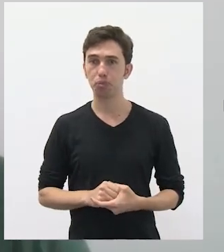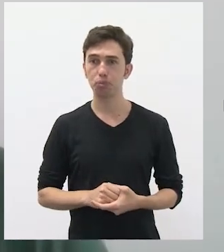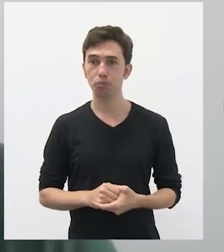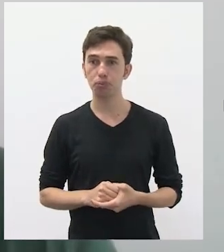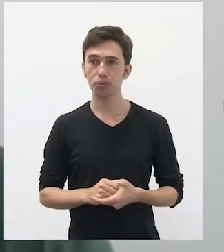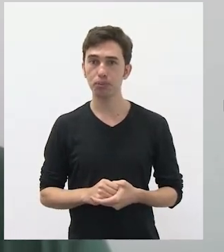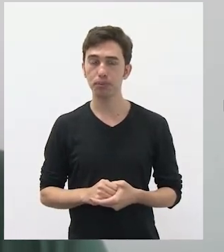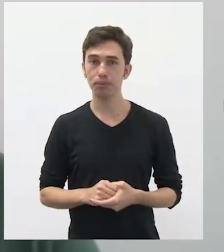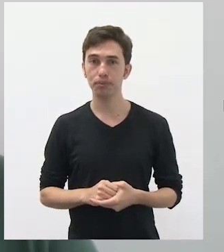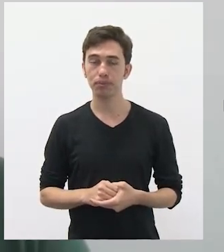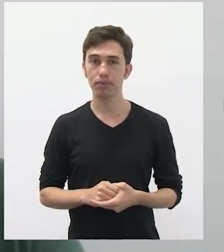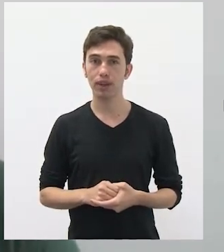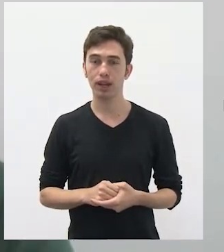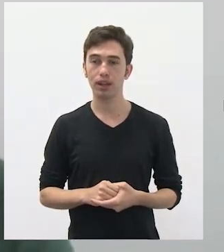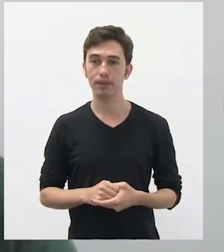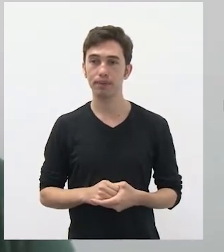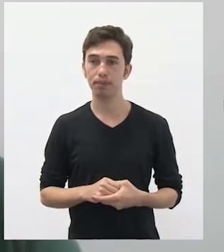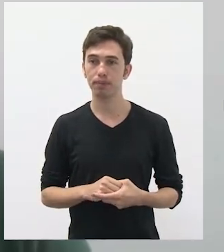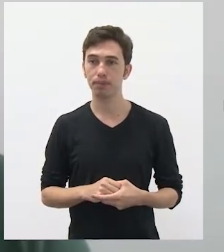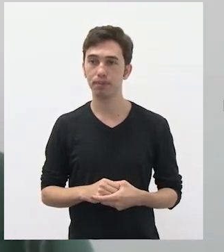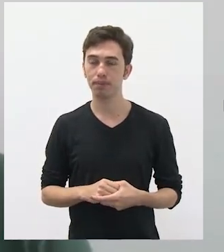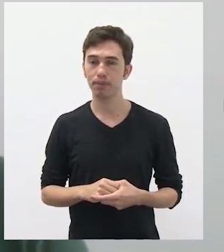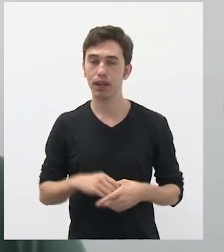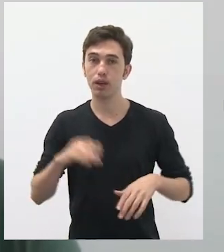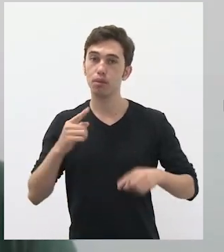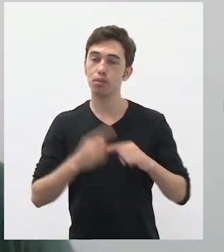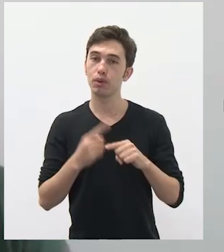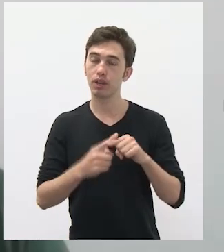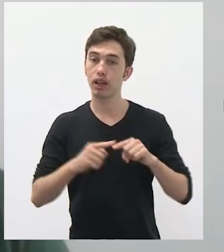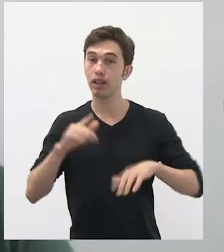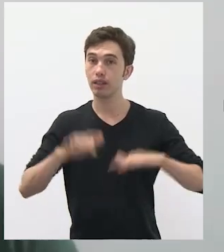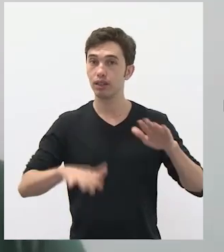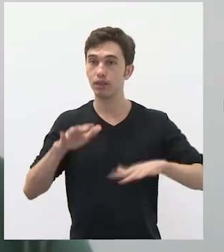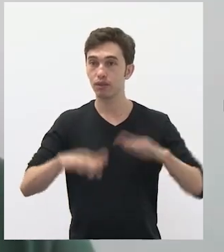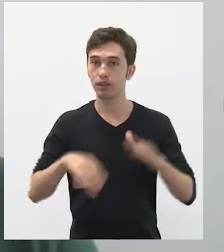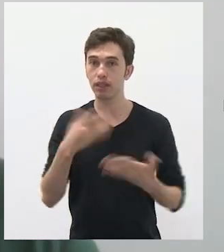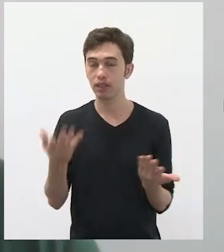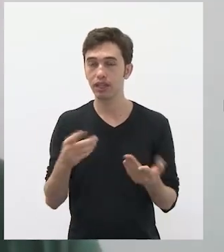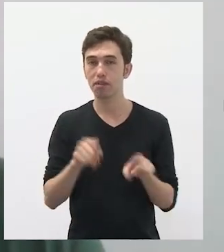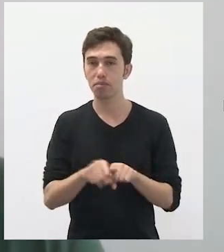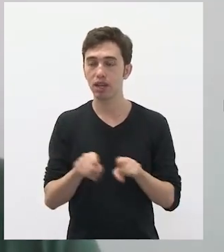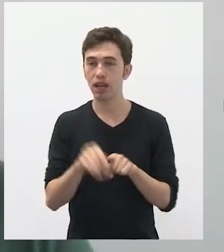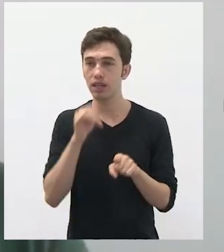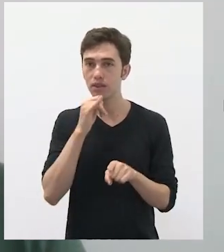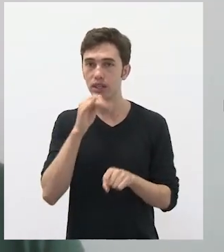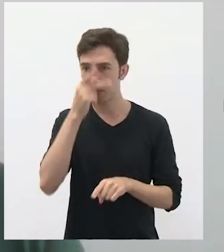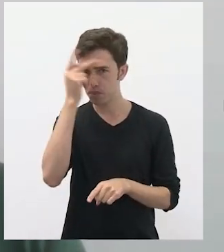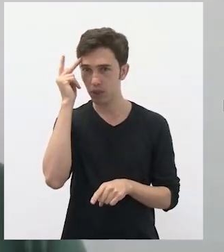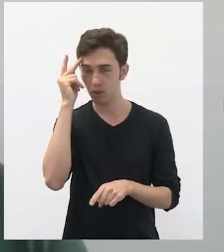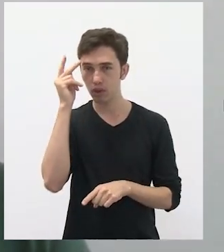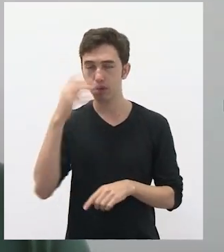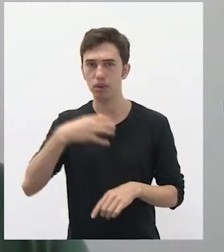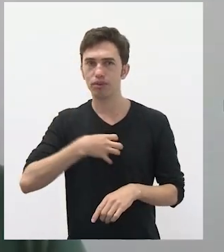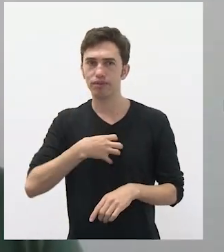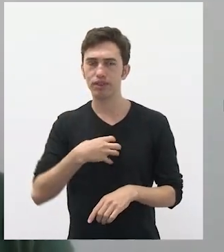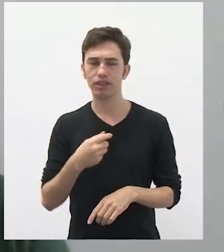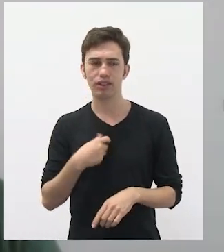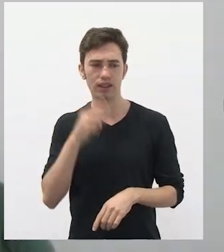como culpada e também não ter um espaço garantido para ser ouvida, né?